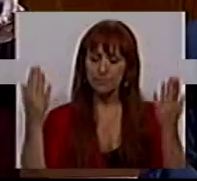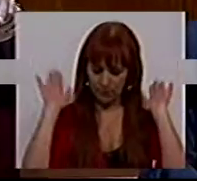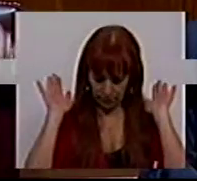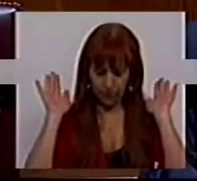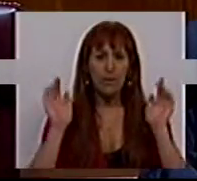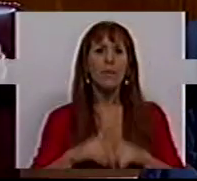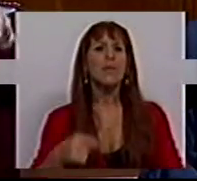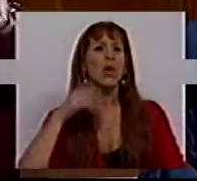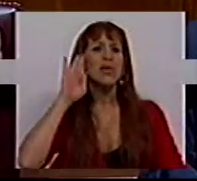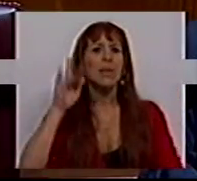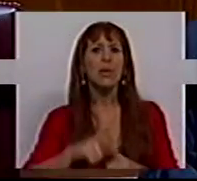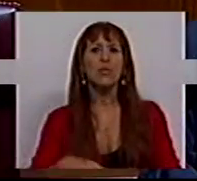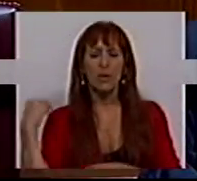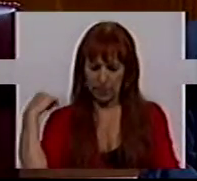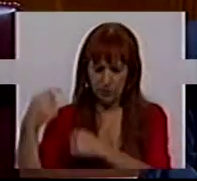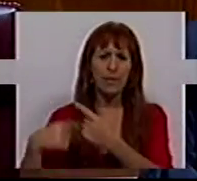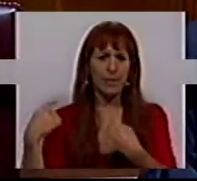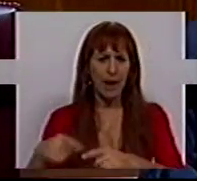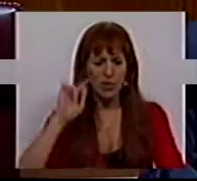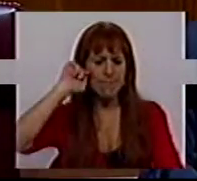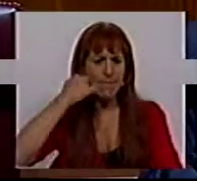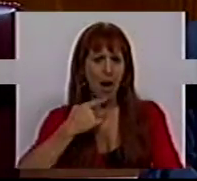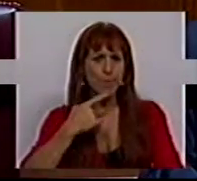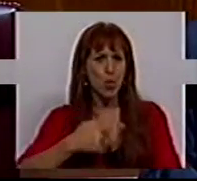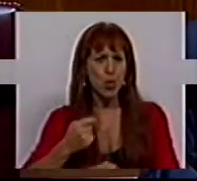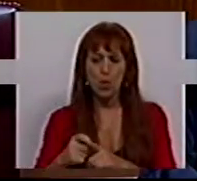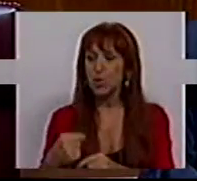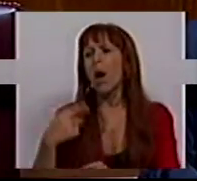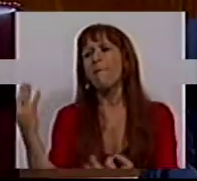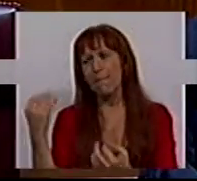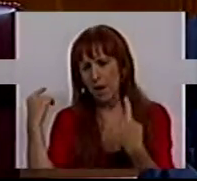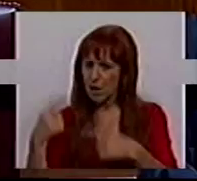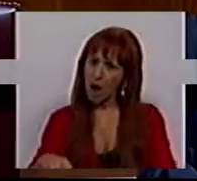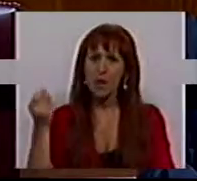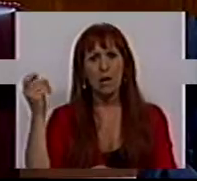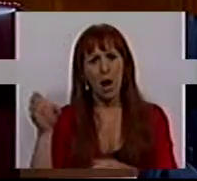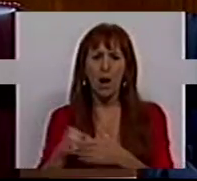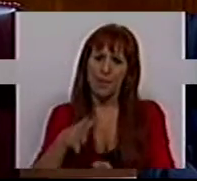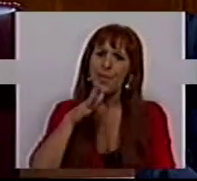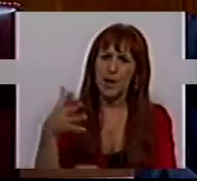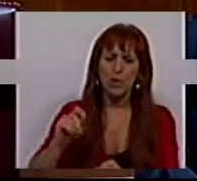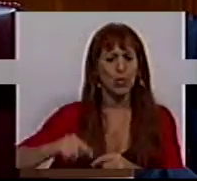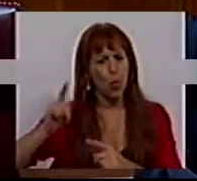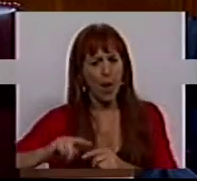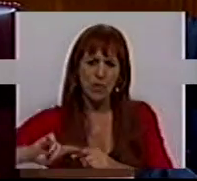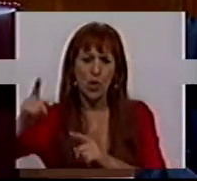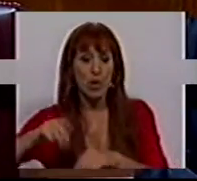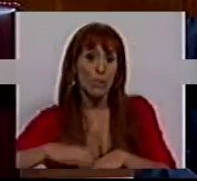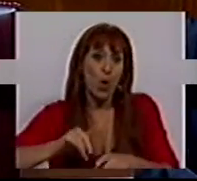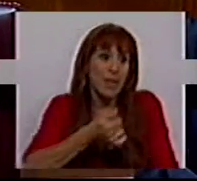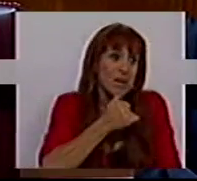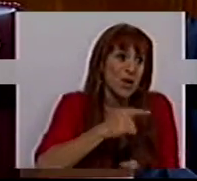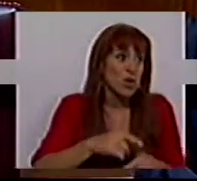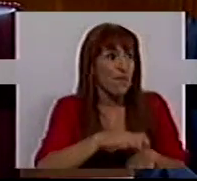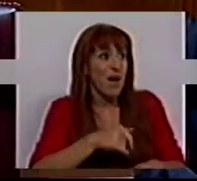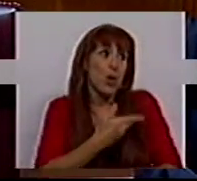Mas sabemos que tem havido prejuízos que vêm sendo reconhecidos pela Caixa Geral de Depósitos todos os anos em função de